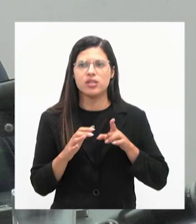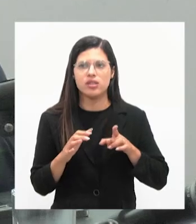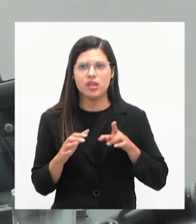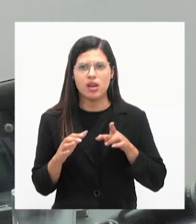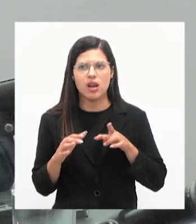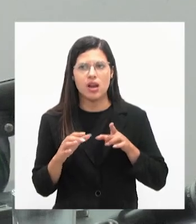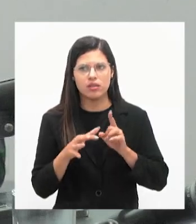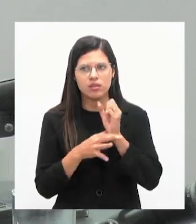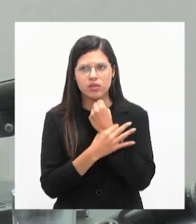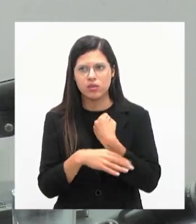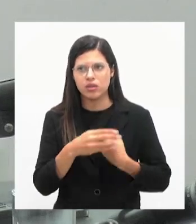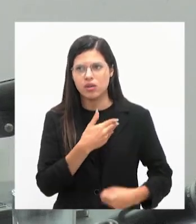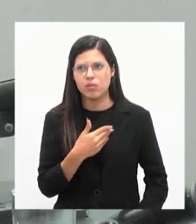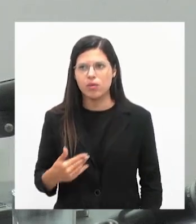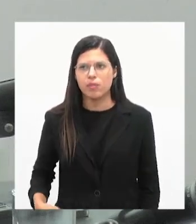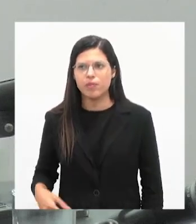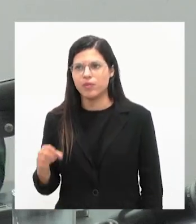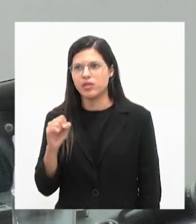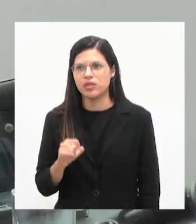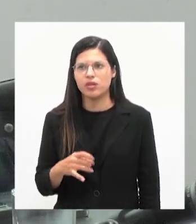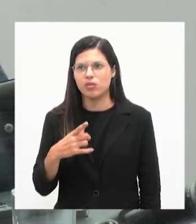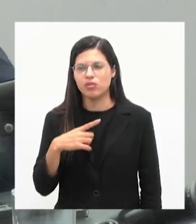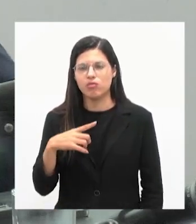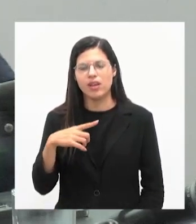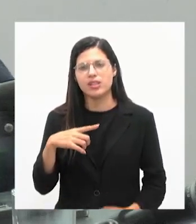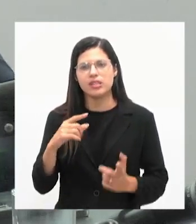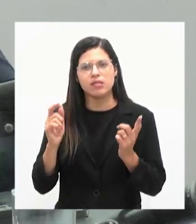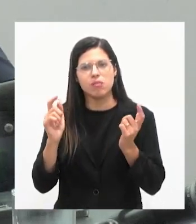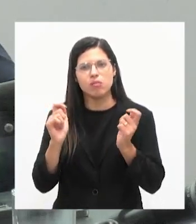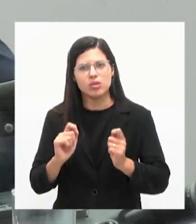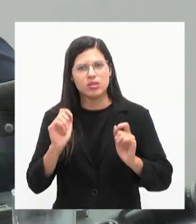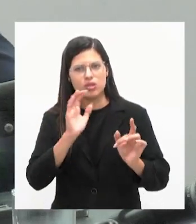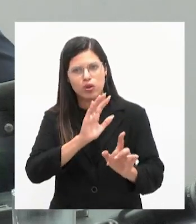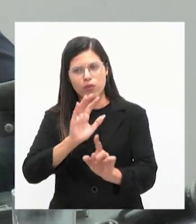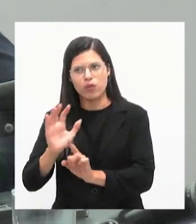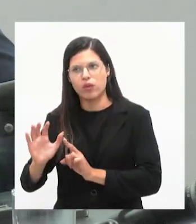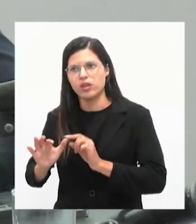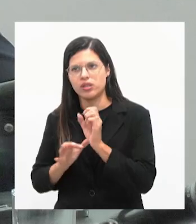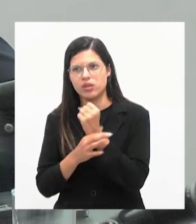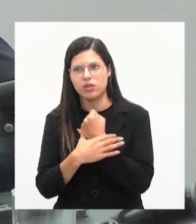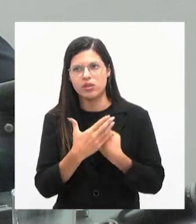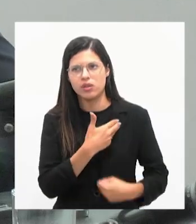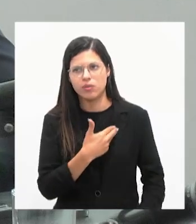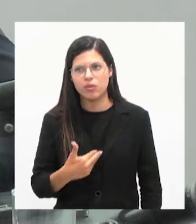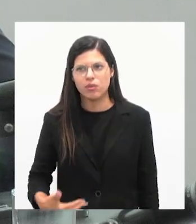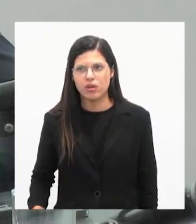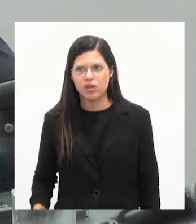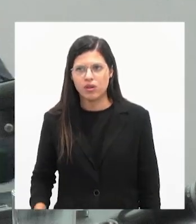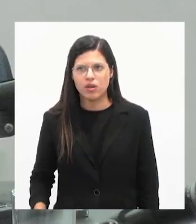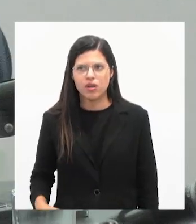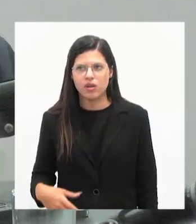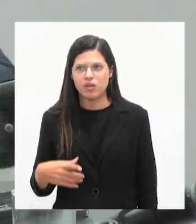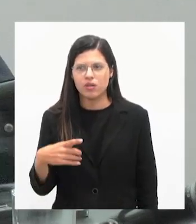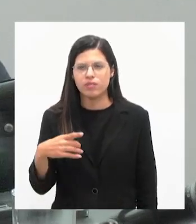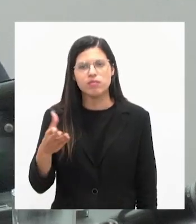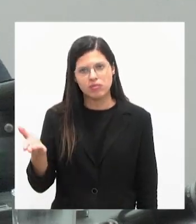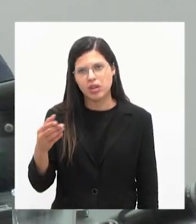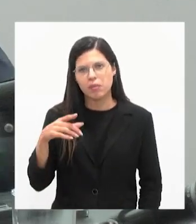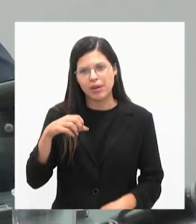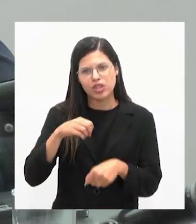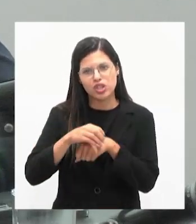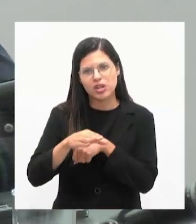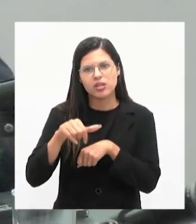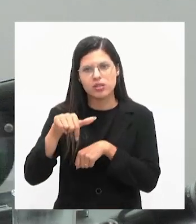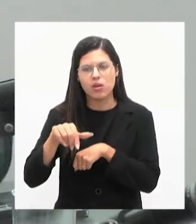e se eu tivesse um dia um poder de influenciar de verdade no rumo da segurança pública, eu já teria meu nome para secretário da Polícia Militar, que sem dúvida nenhuma é o